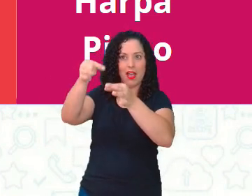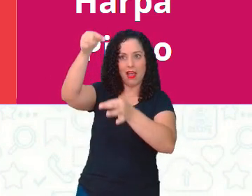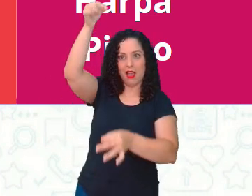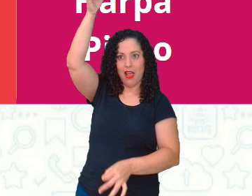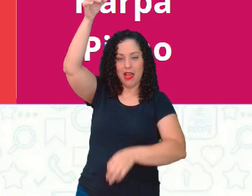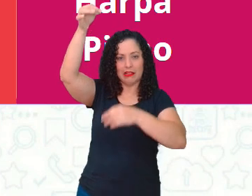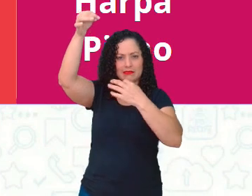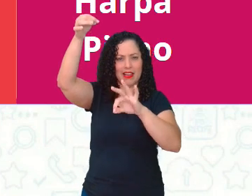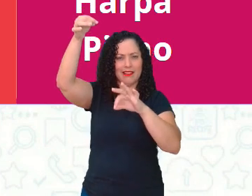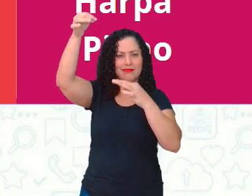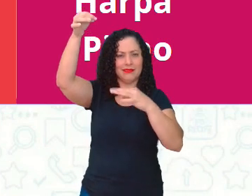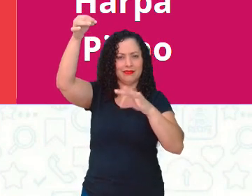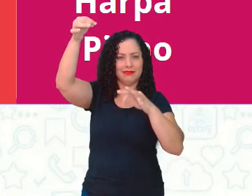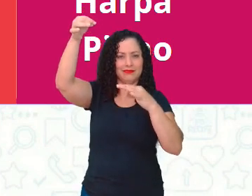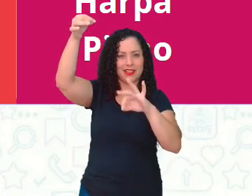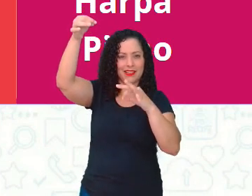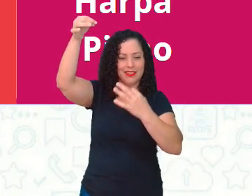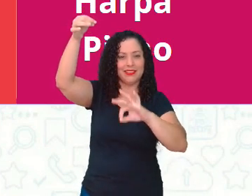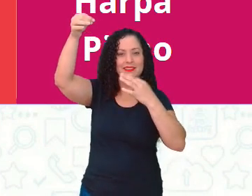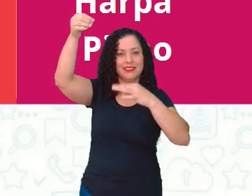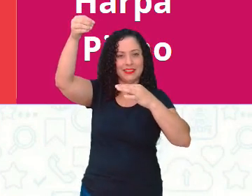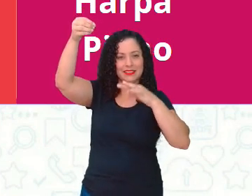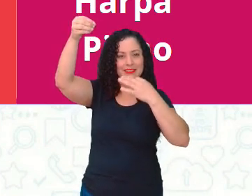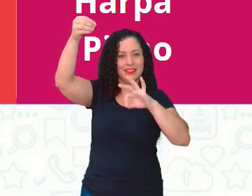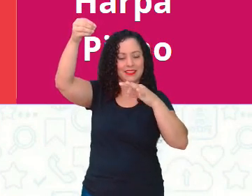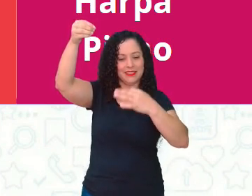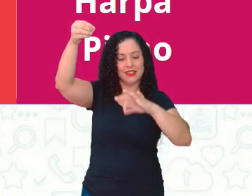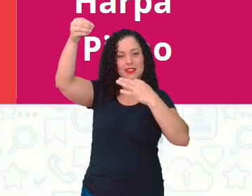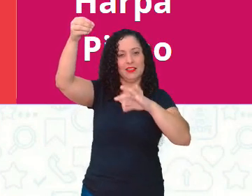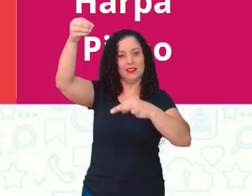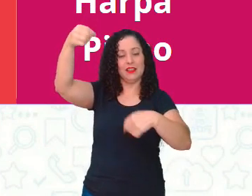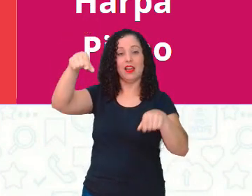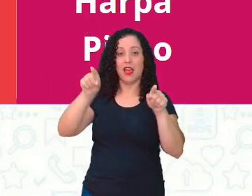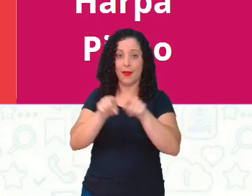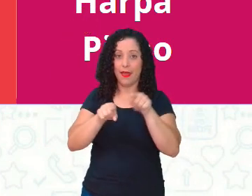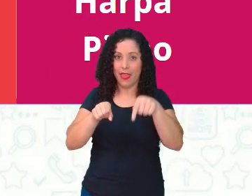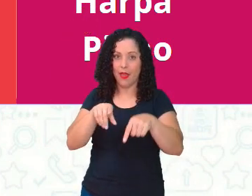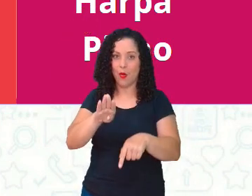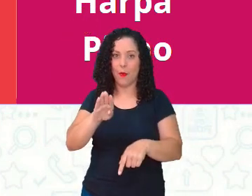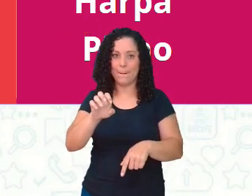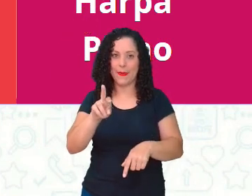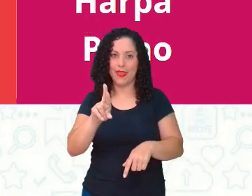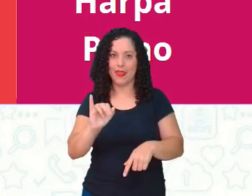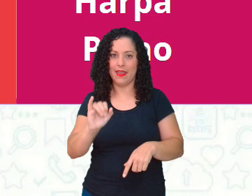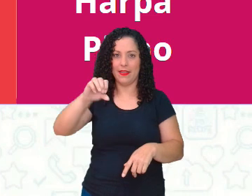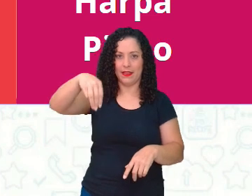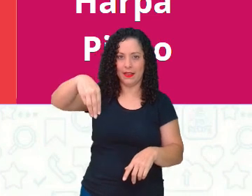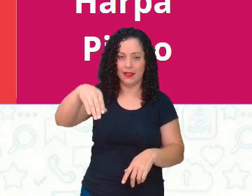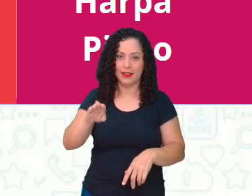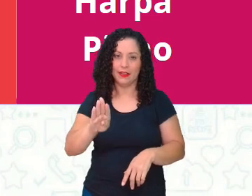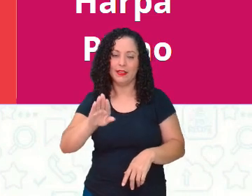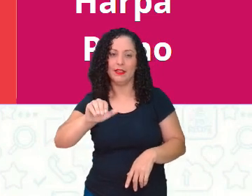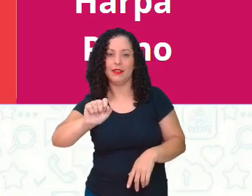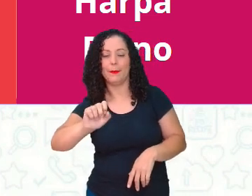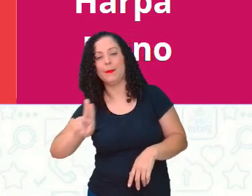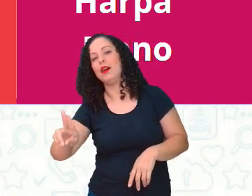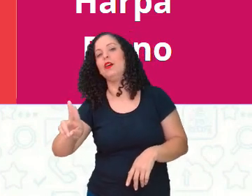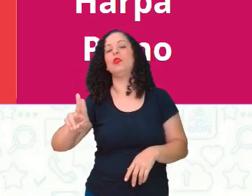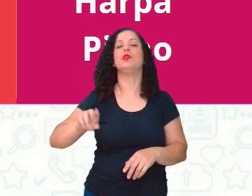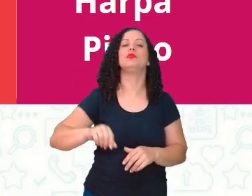berimbau é de arame, né, um metal, mas existem também no violão cordas metálicas, né, cordas de